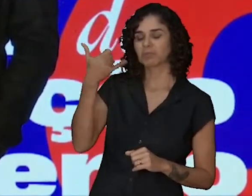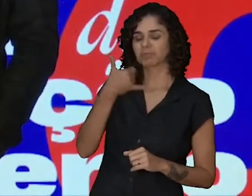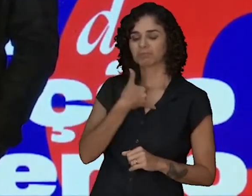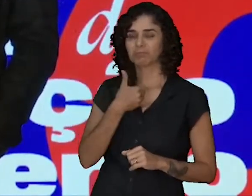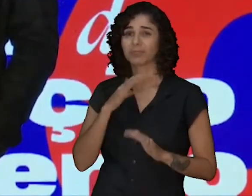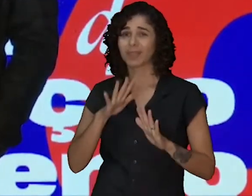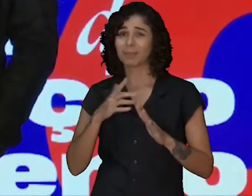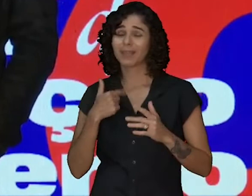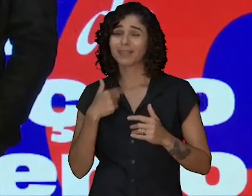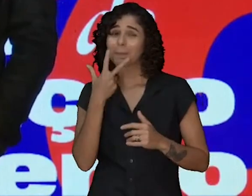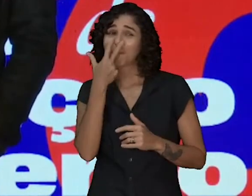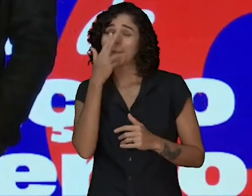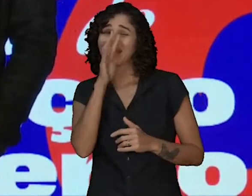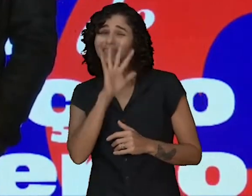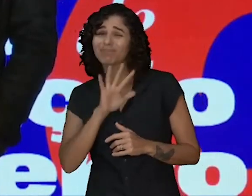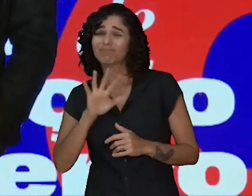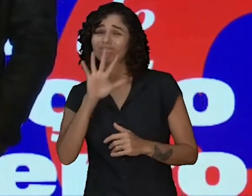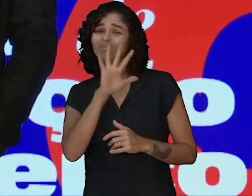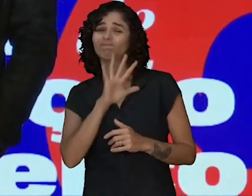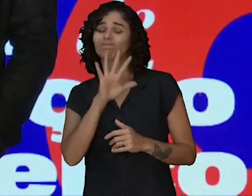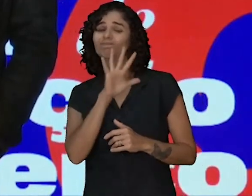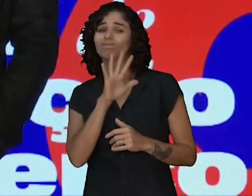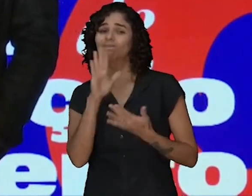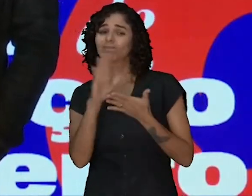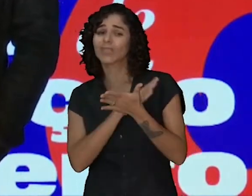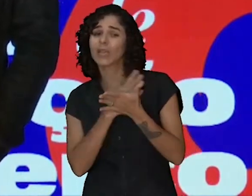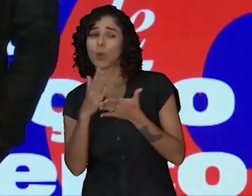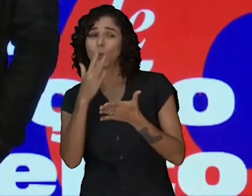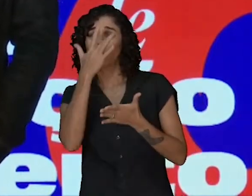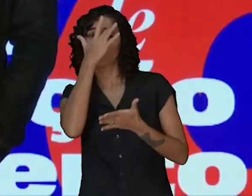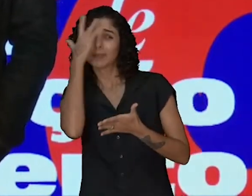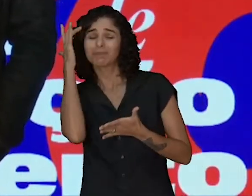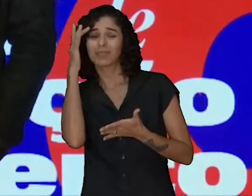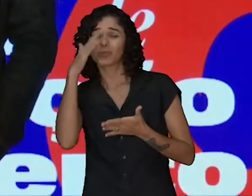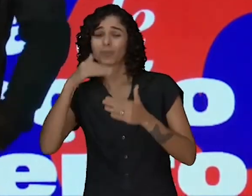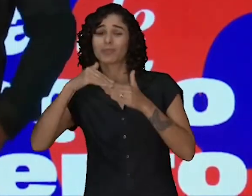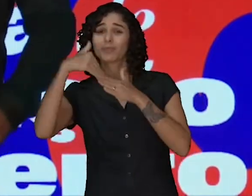impressão que algumas pessoas aí fora